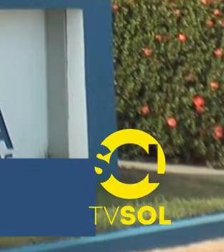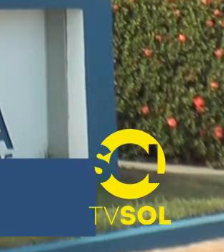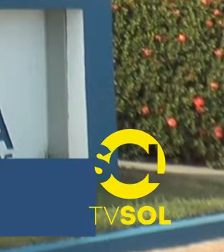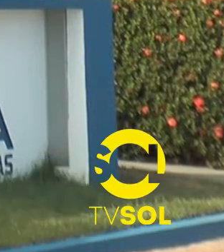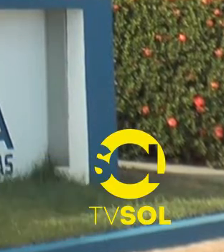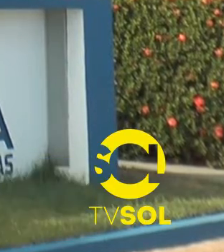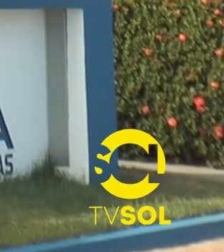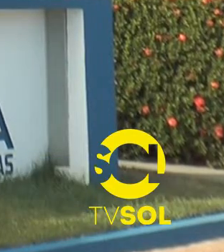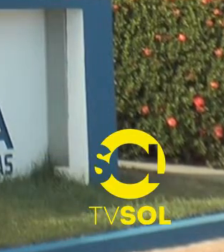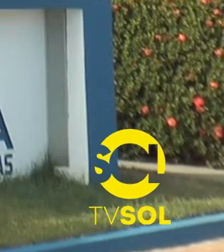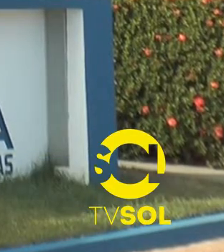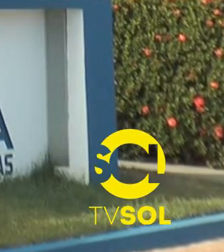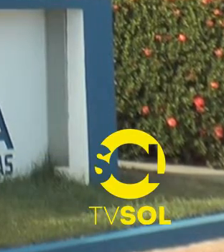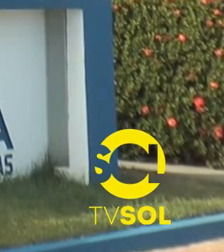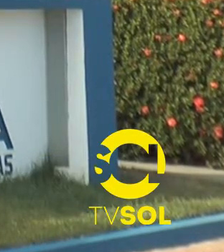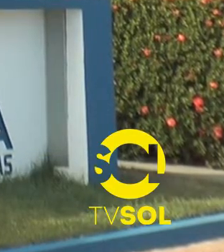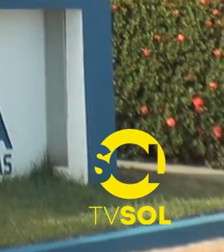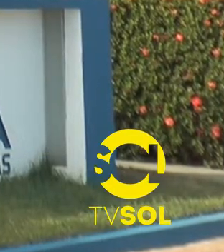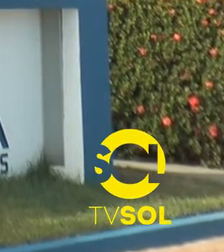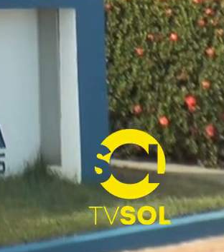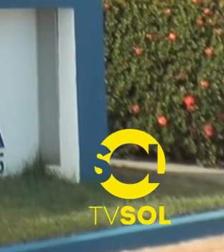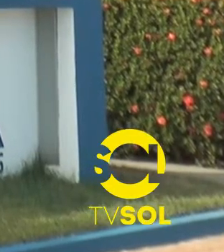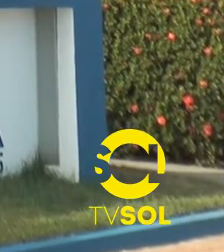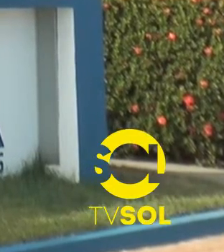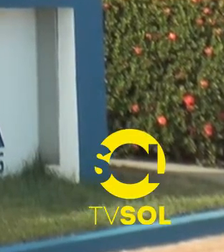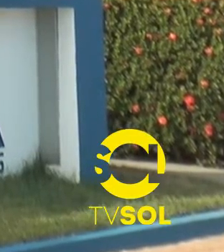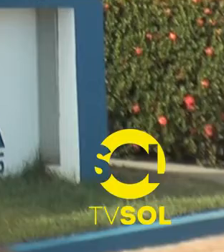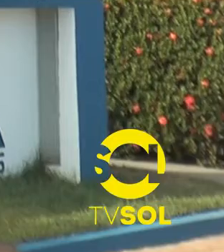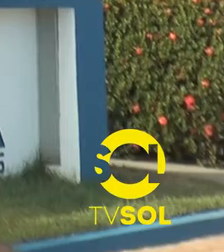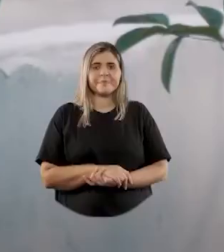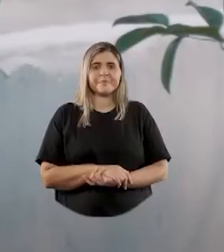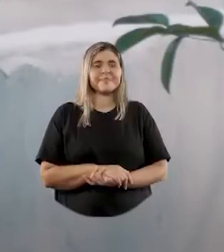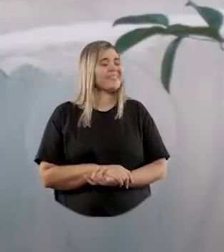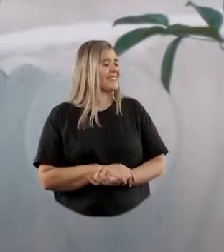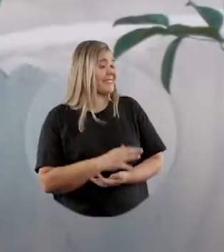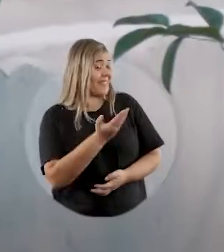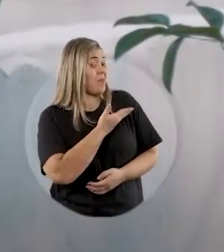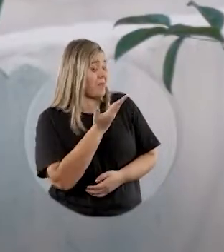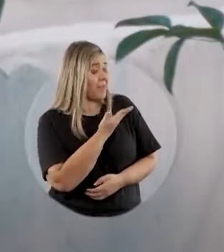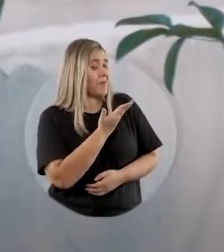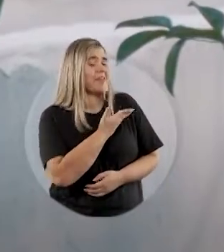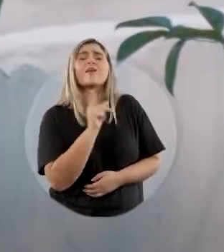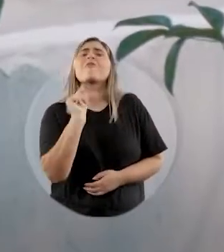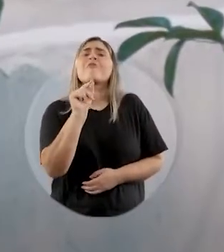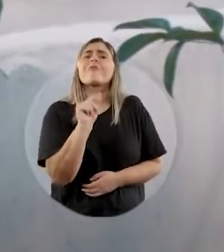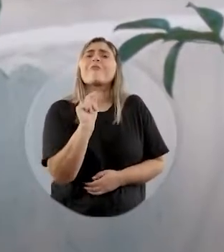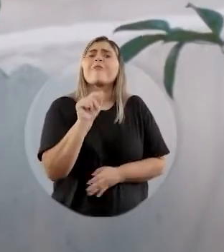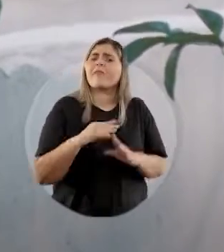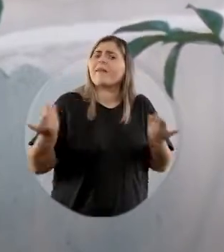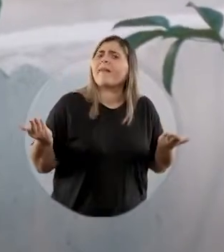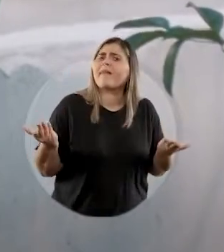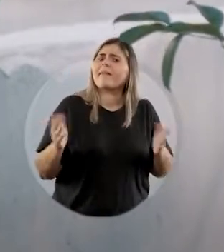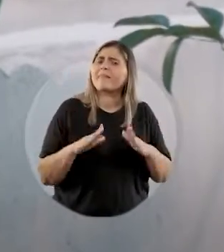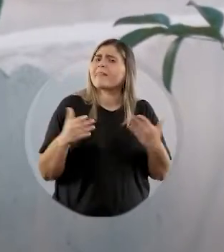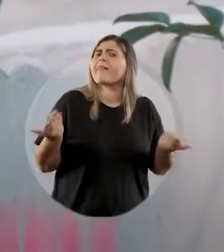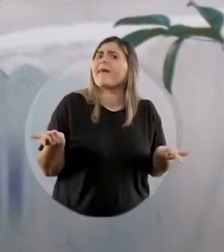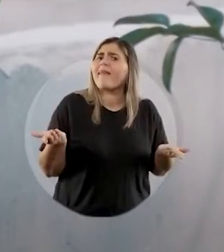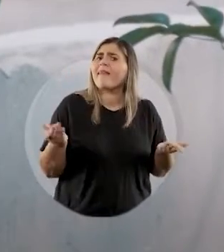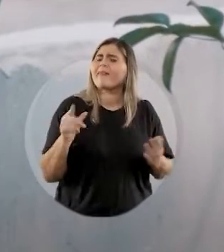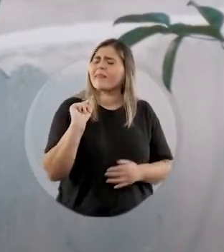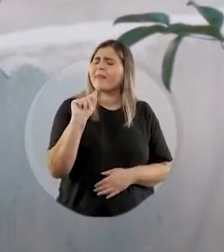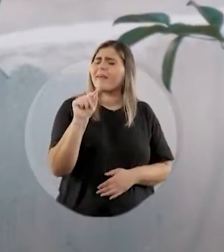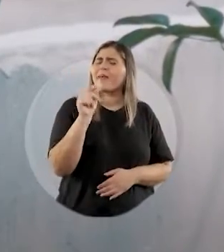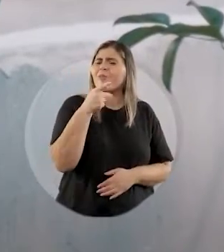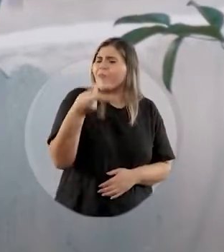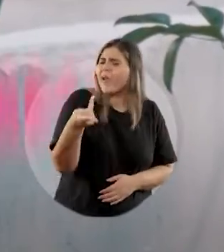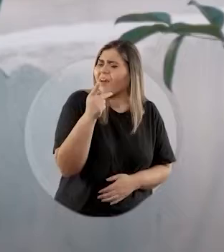981984495. E pode se dirigir aqui no Salgadinho, que é a nossa sede. Vizinha! Diga, vá, tu não diga! Acredita que ele voltou? Quem?